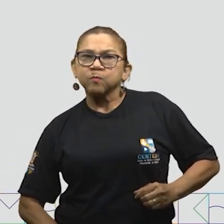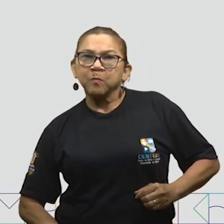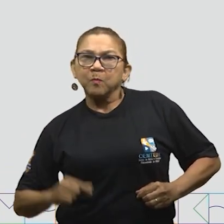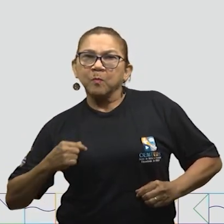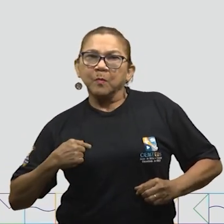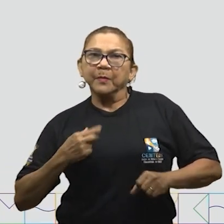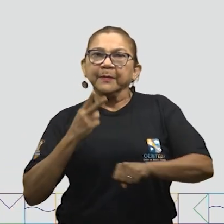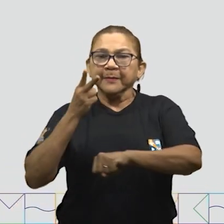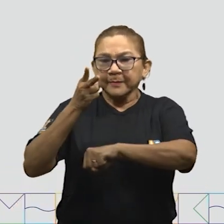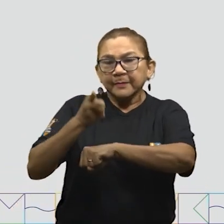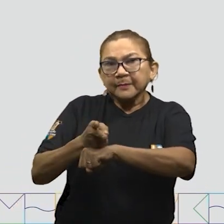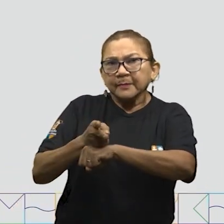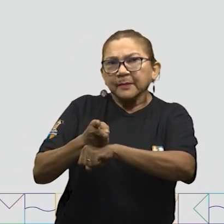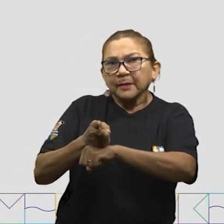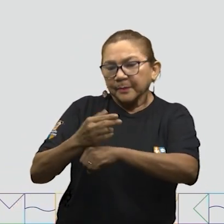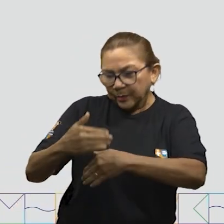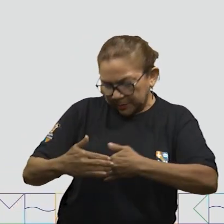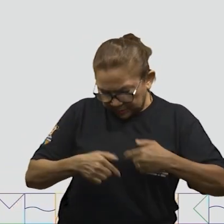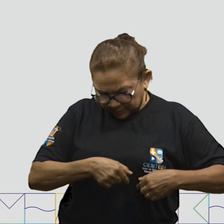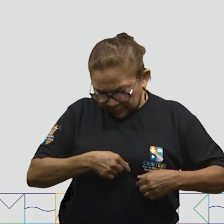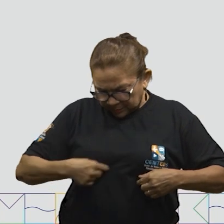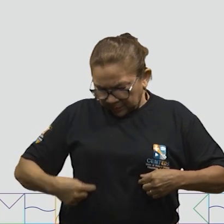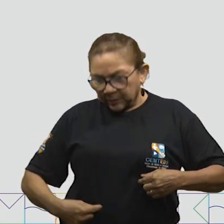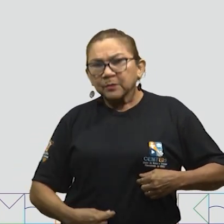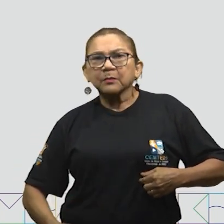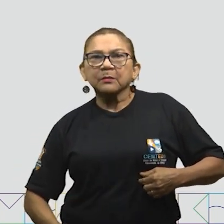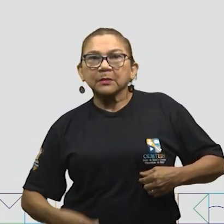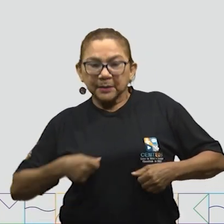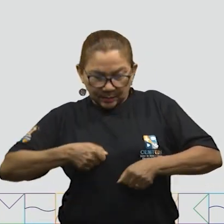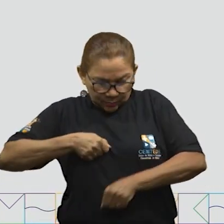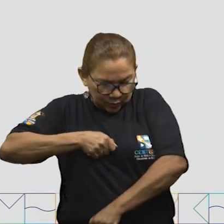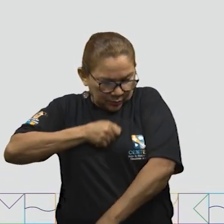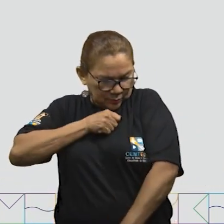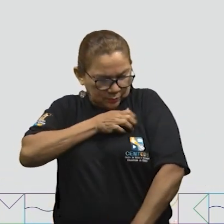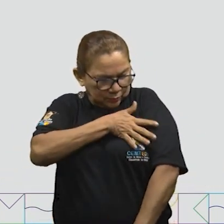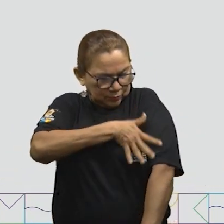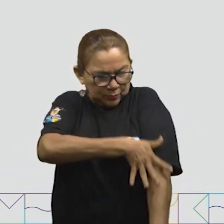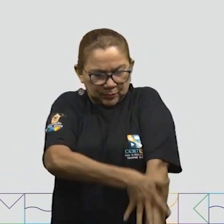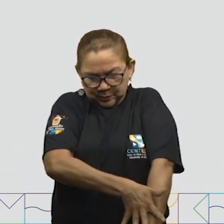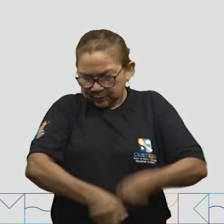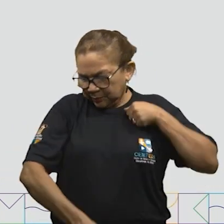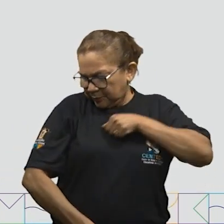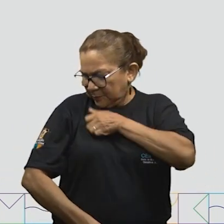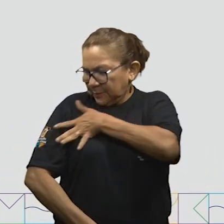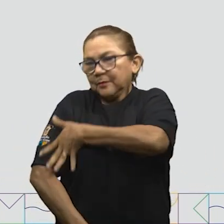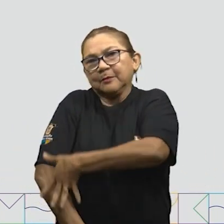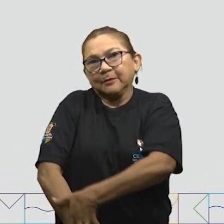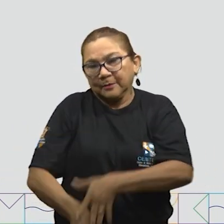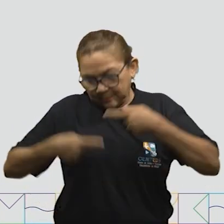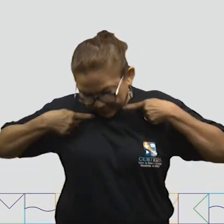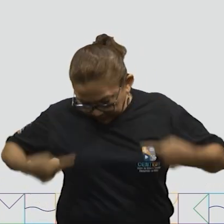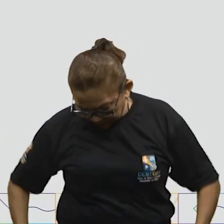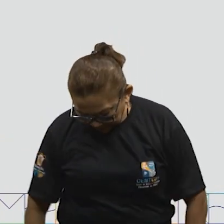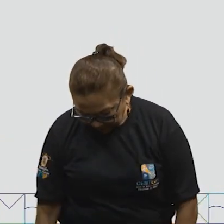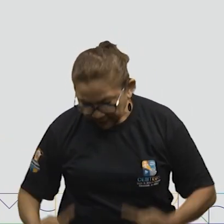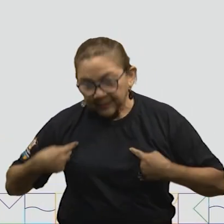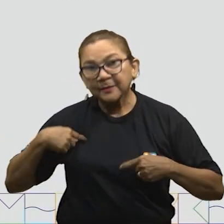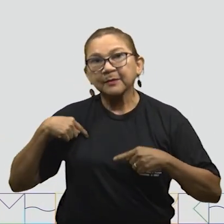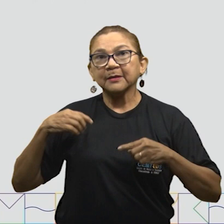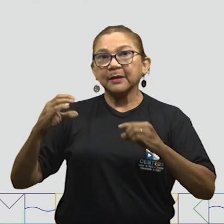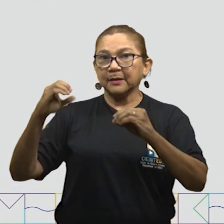intestino delgado e grosso, os nutrientes vão para o sangue, que envia as substâncias para as